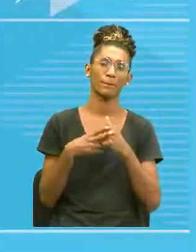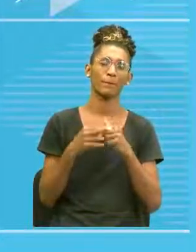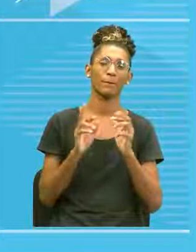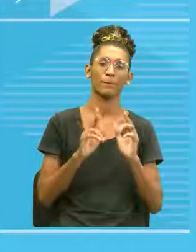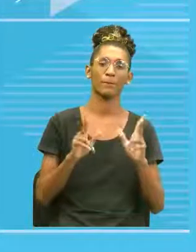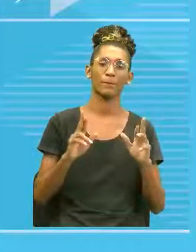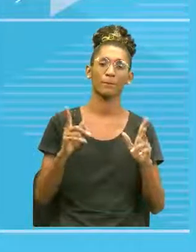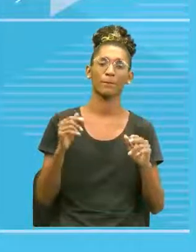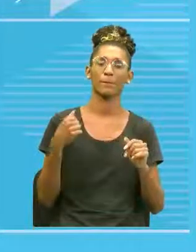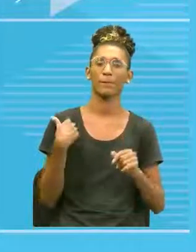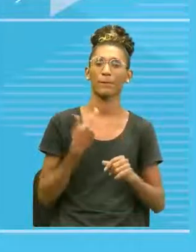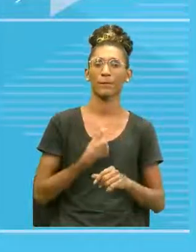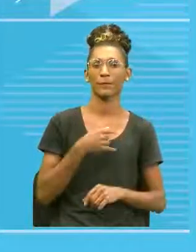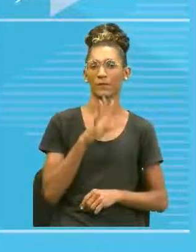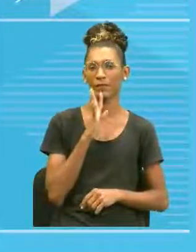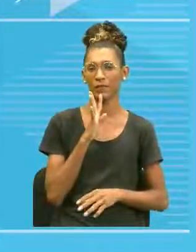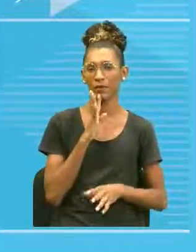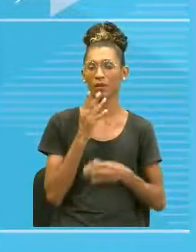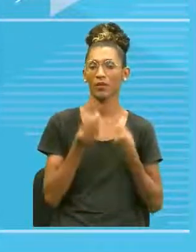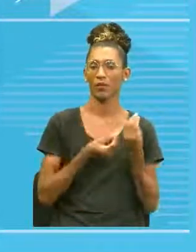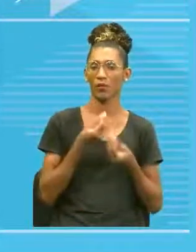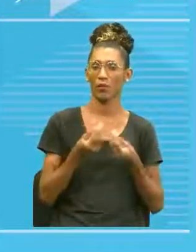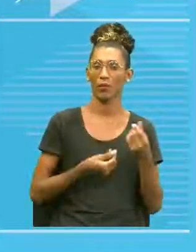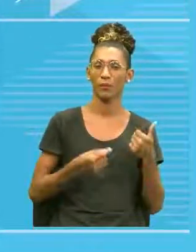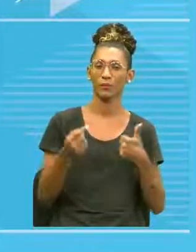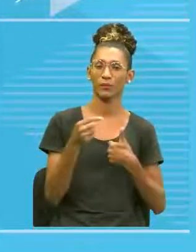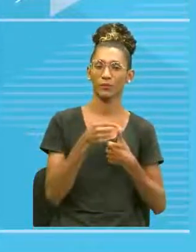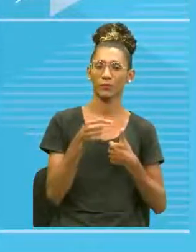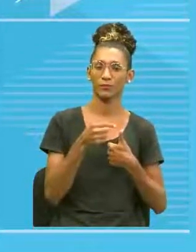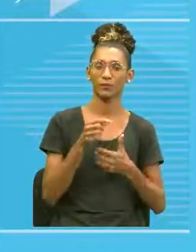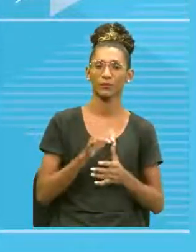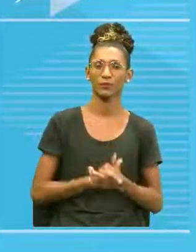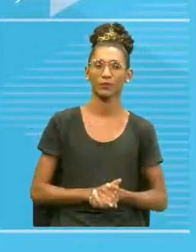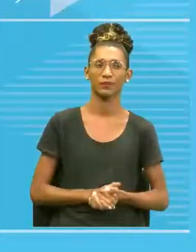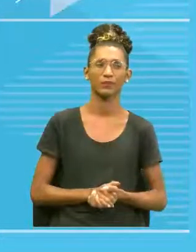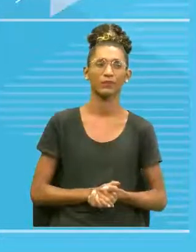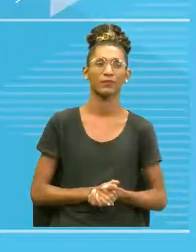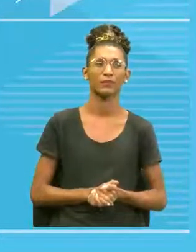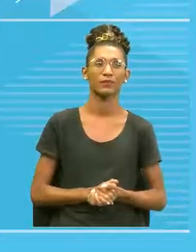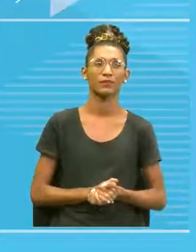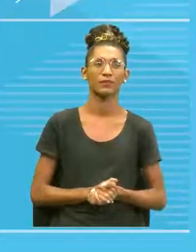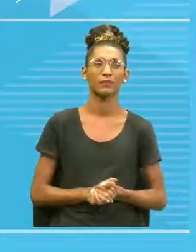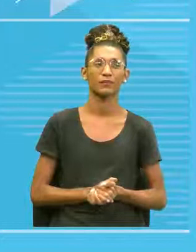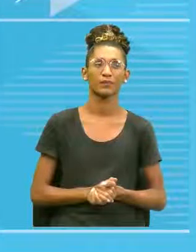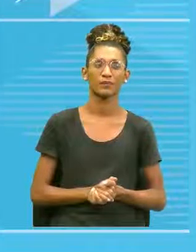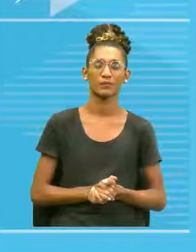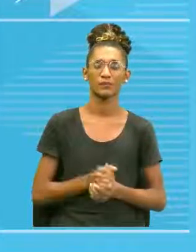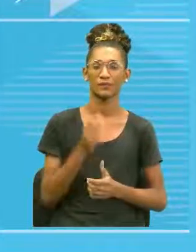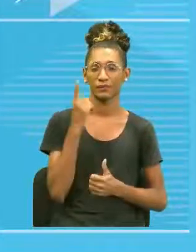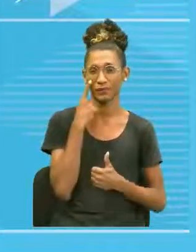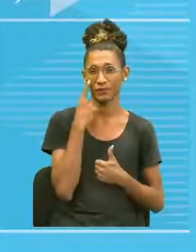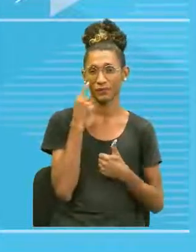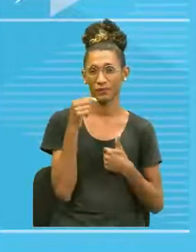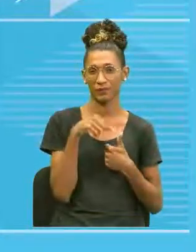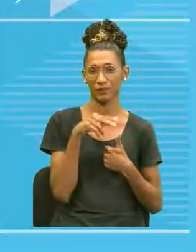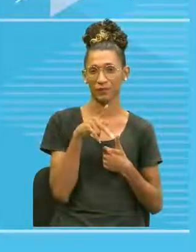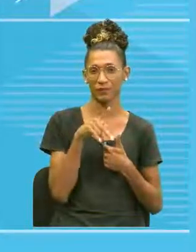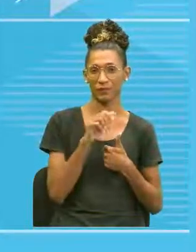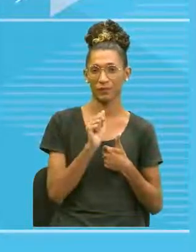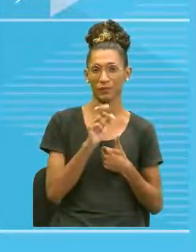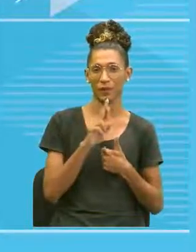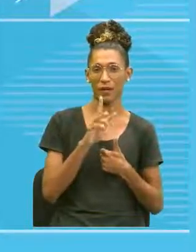gente conhecer mais particípios né Por exemplo Tato eu usei escrevi tua vias